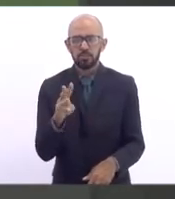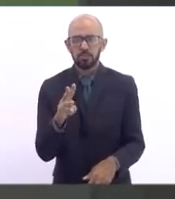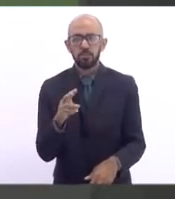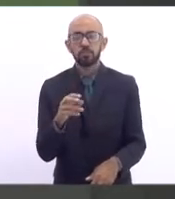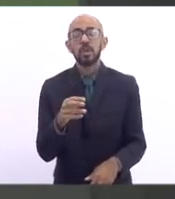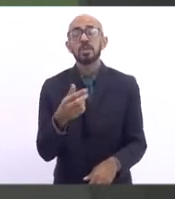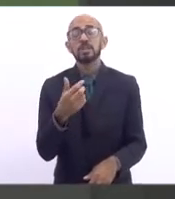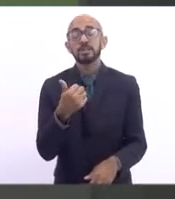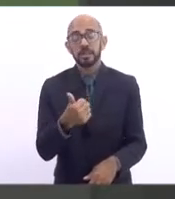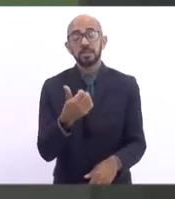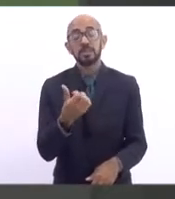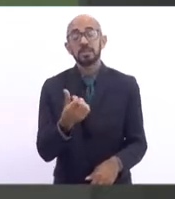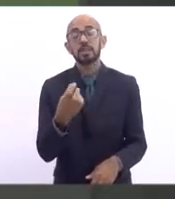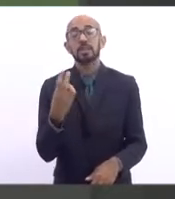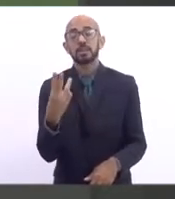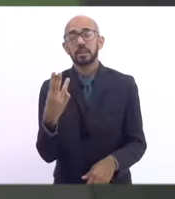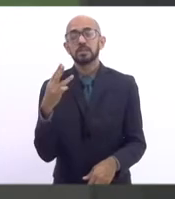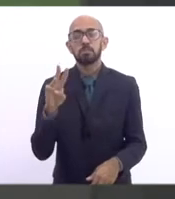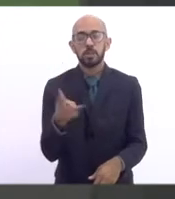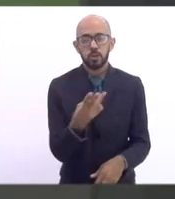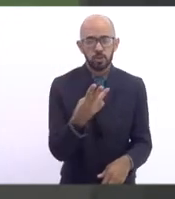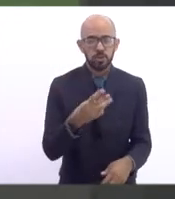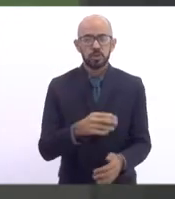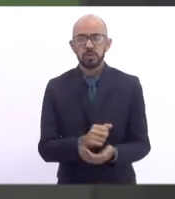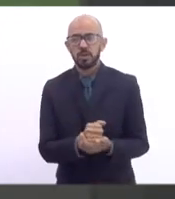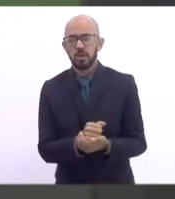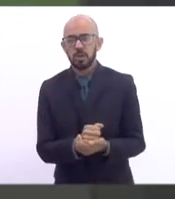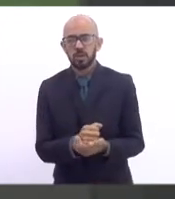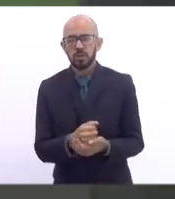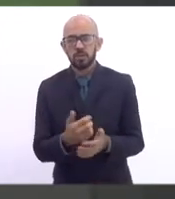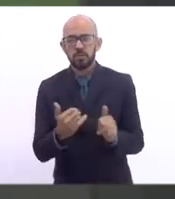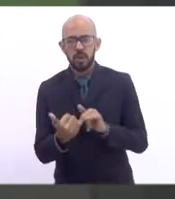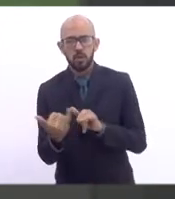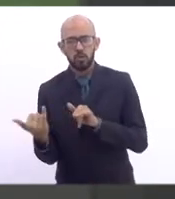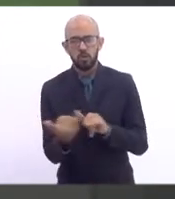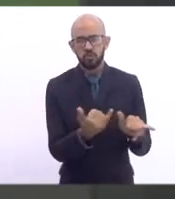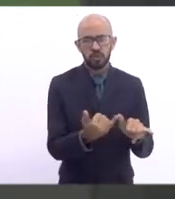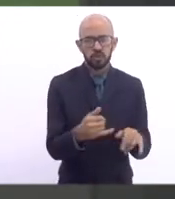é você que vai levar agora é